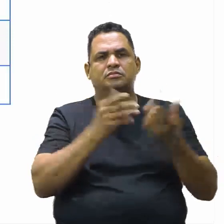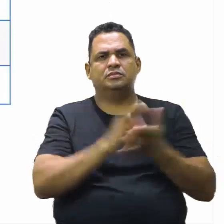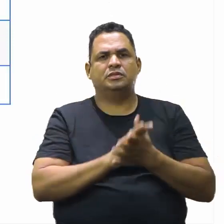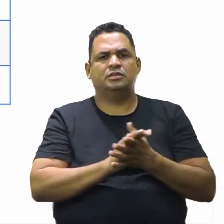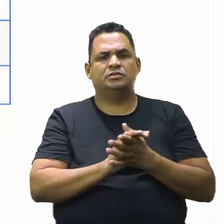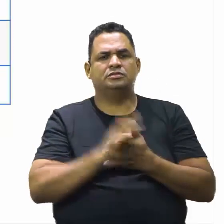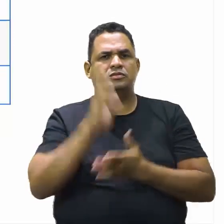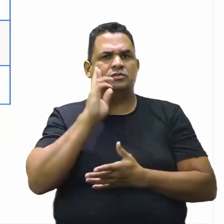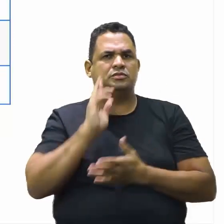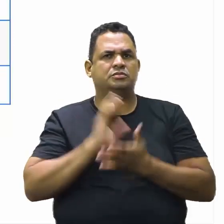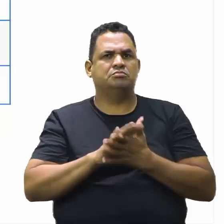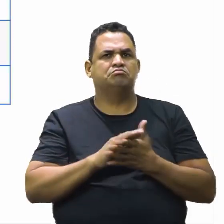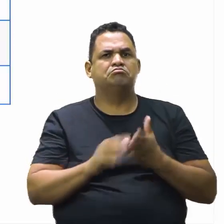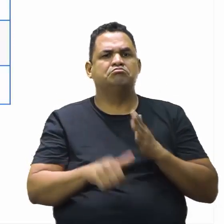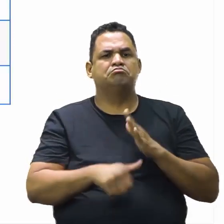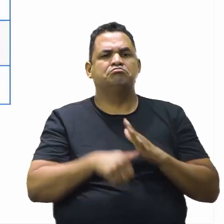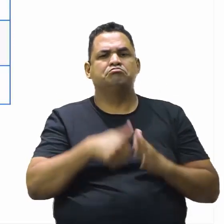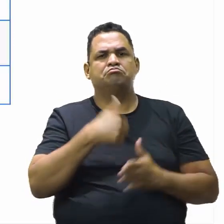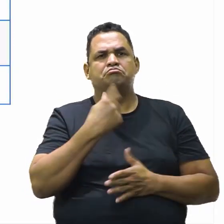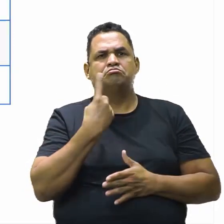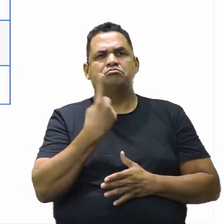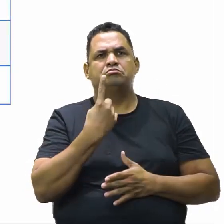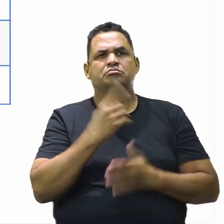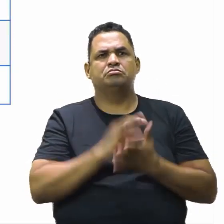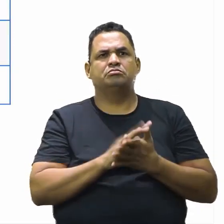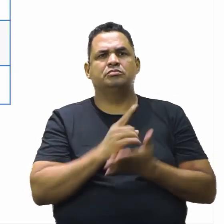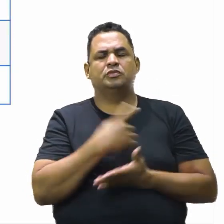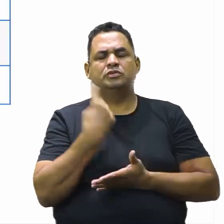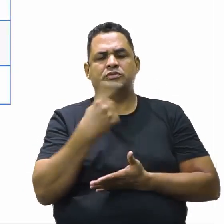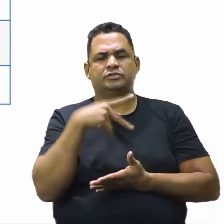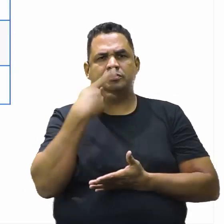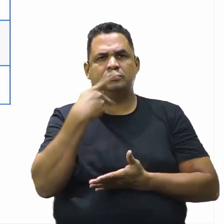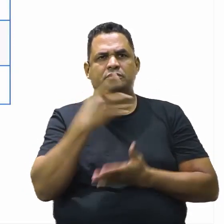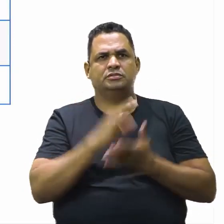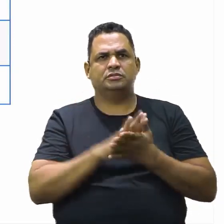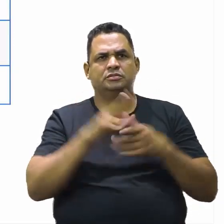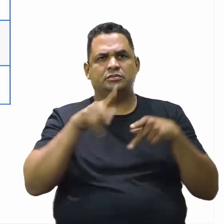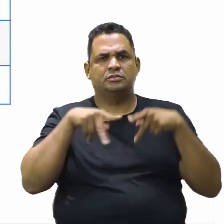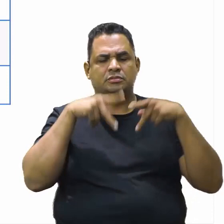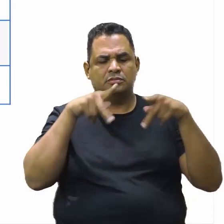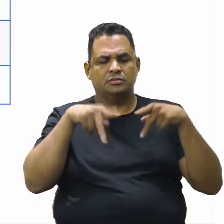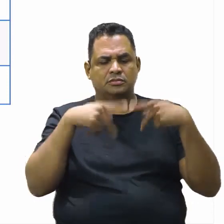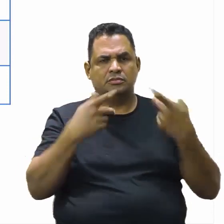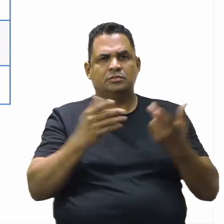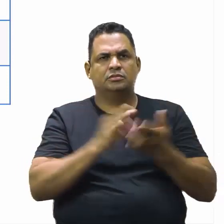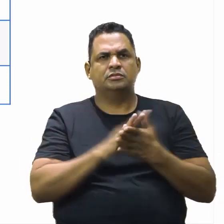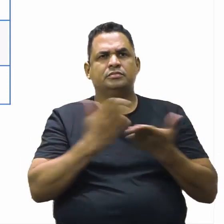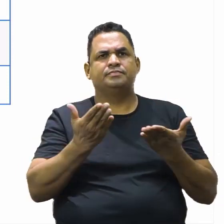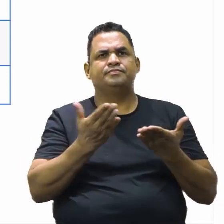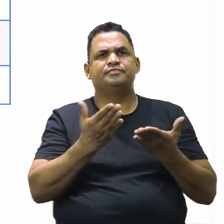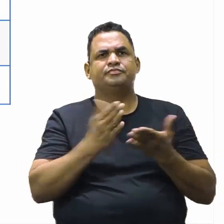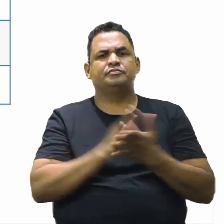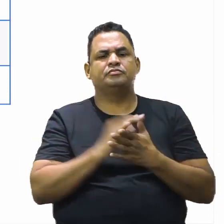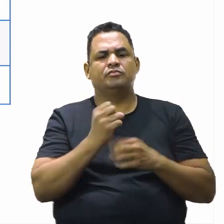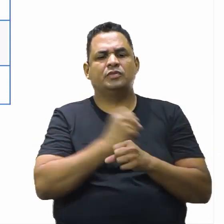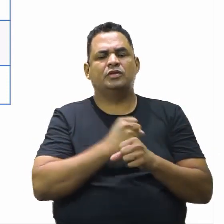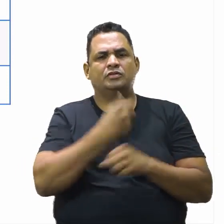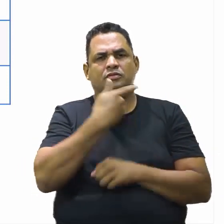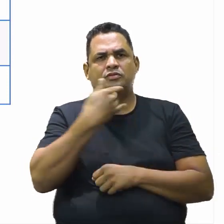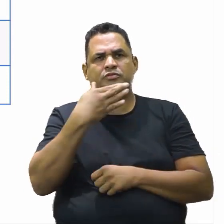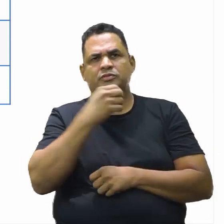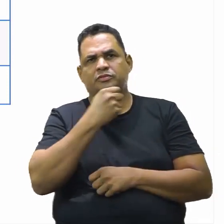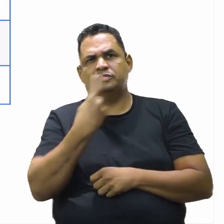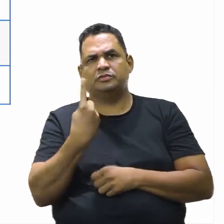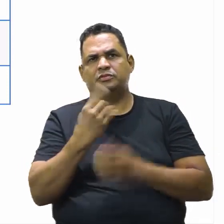parte 1. Na aula de hoje nós falamos sobre a questão da população com base no ano de